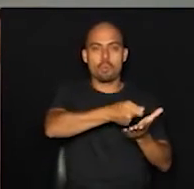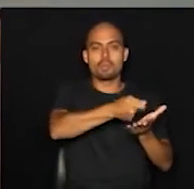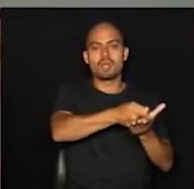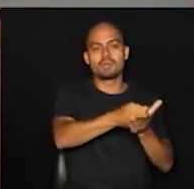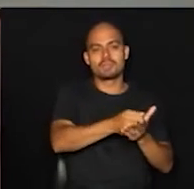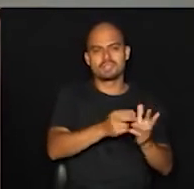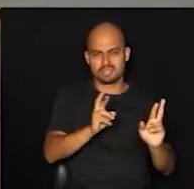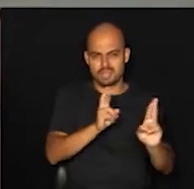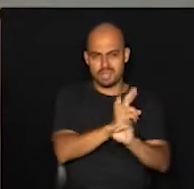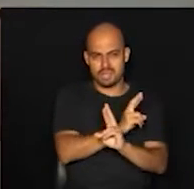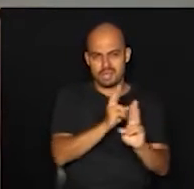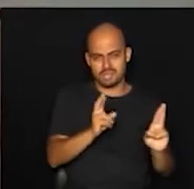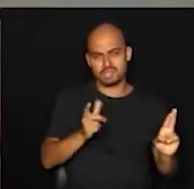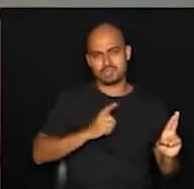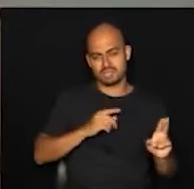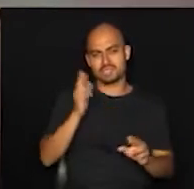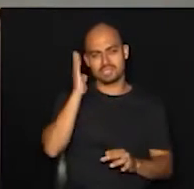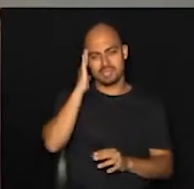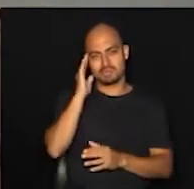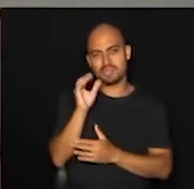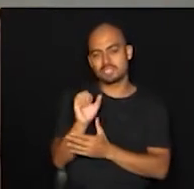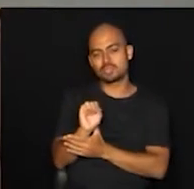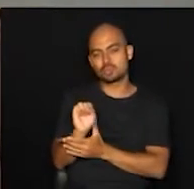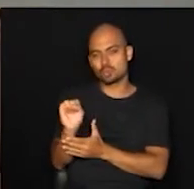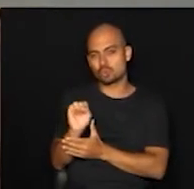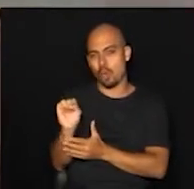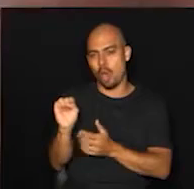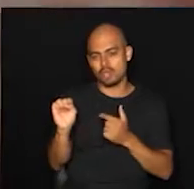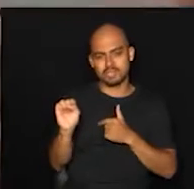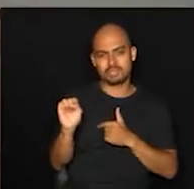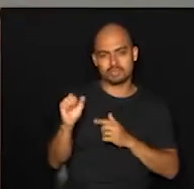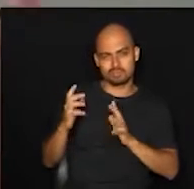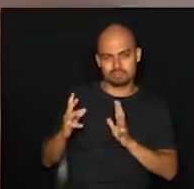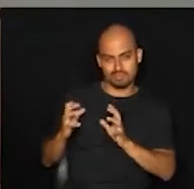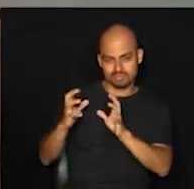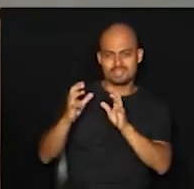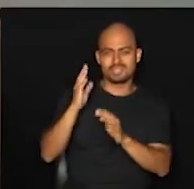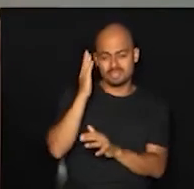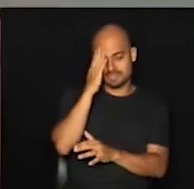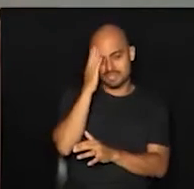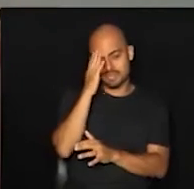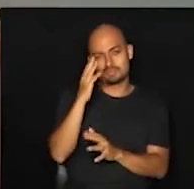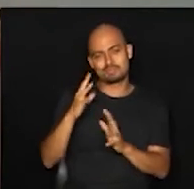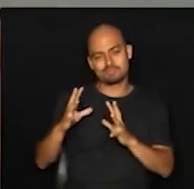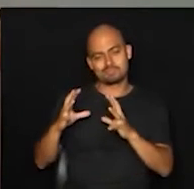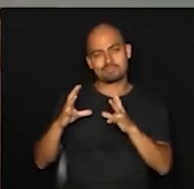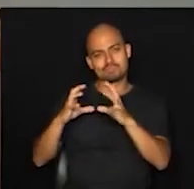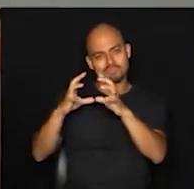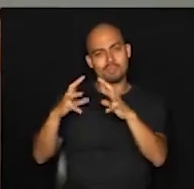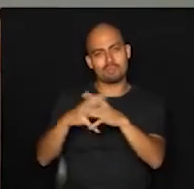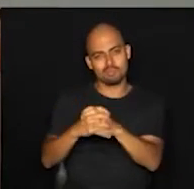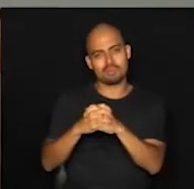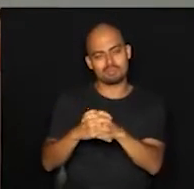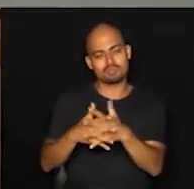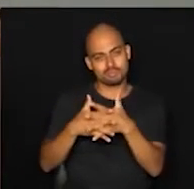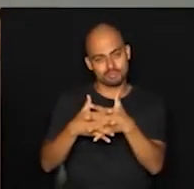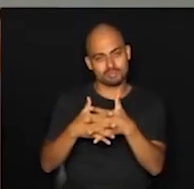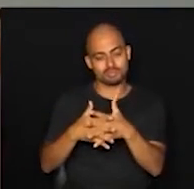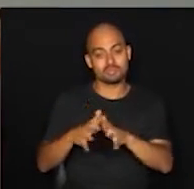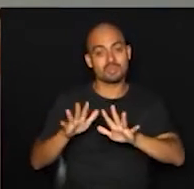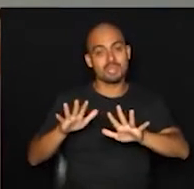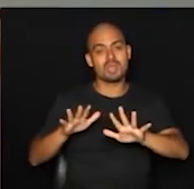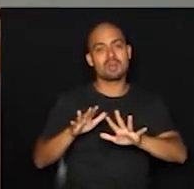que os genros têm com as sogras, às vezes, com os sogros também, aquela relação complexa, né? Então, Dom Pedro tinha